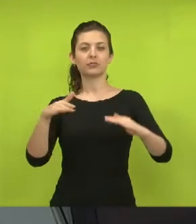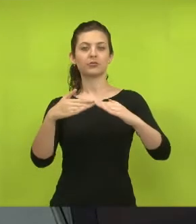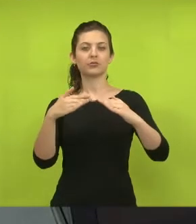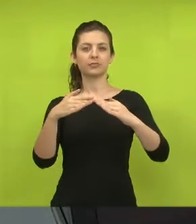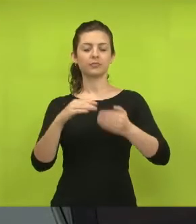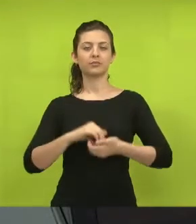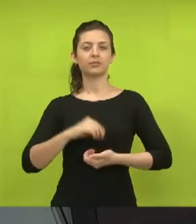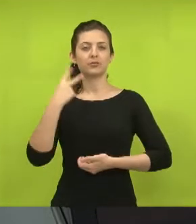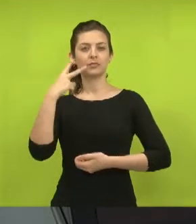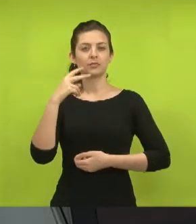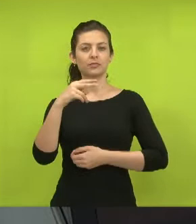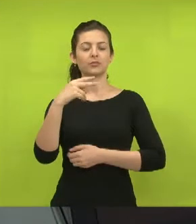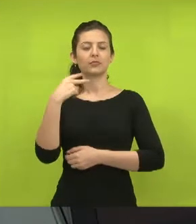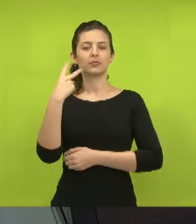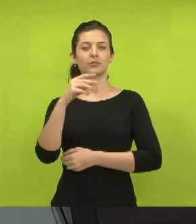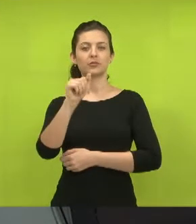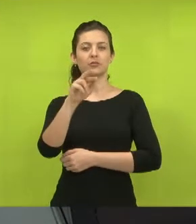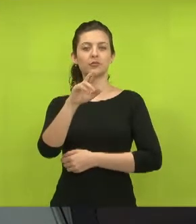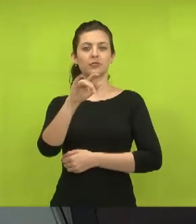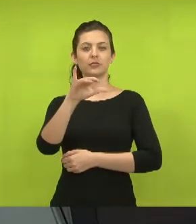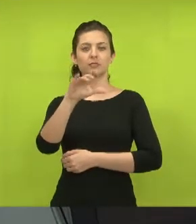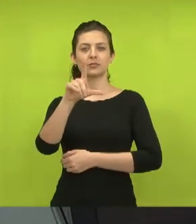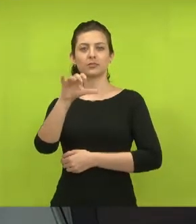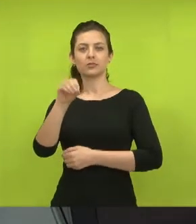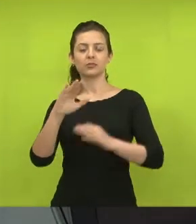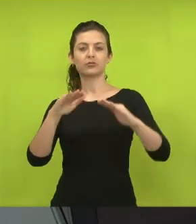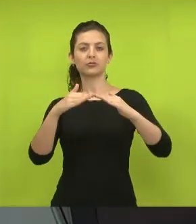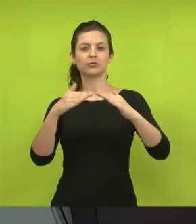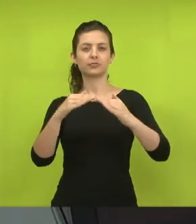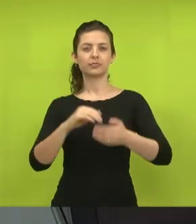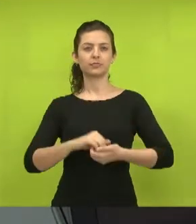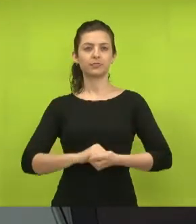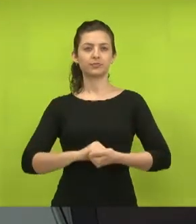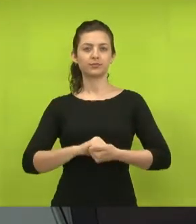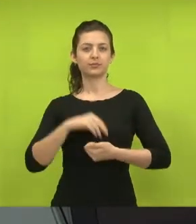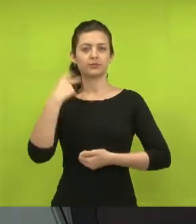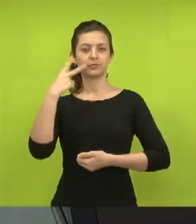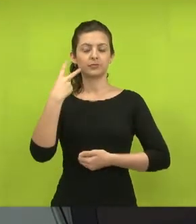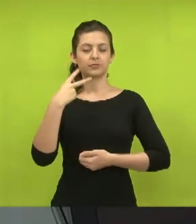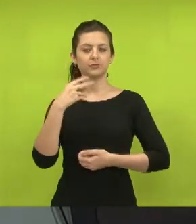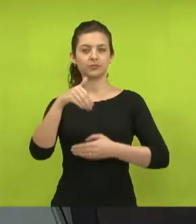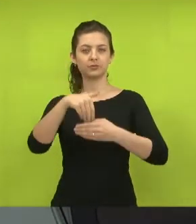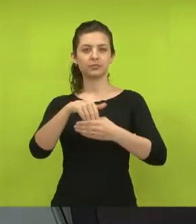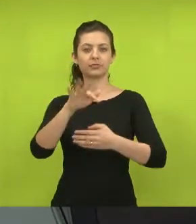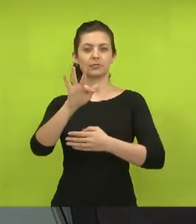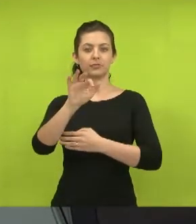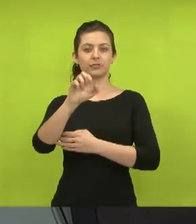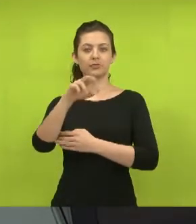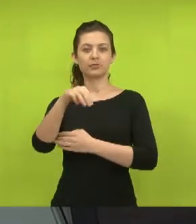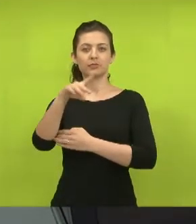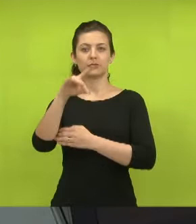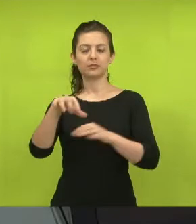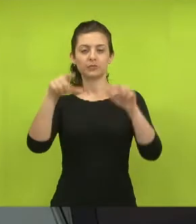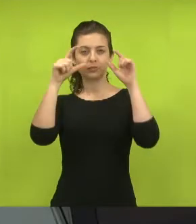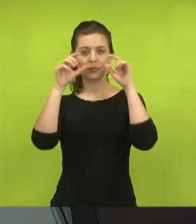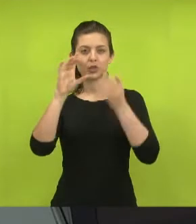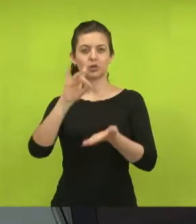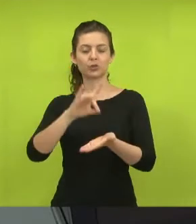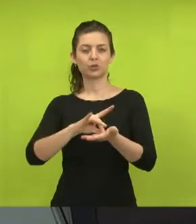Favorável. Como vota o vereador Arildo Batista? Favorável. Como vota o vereador Fernando da Ótica Original?